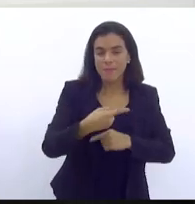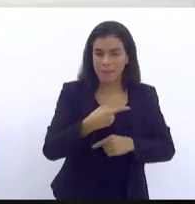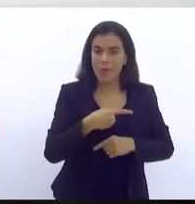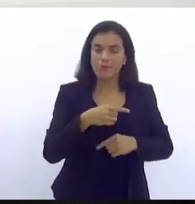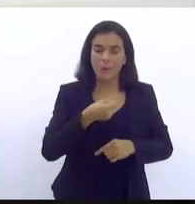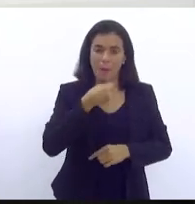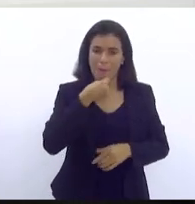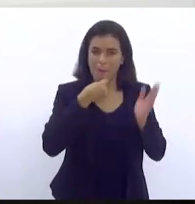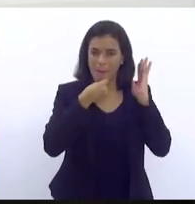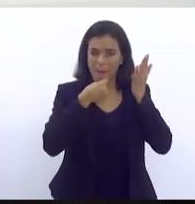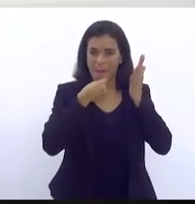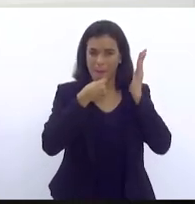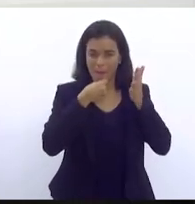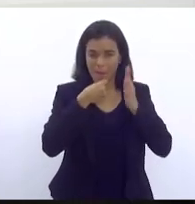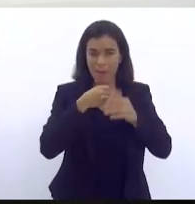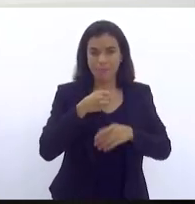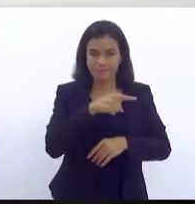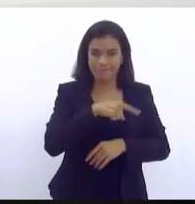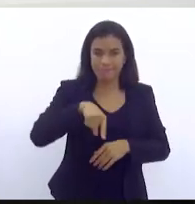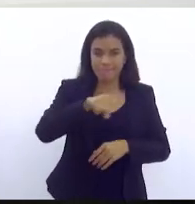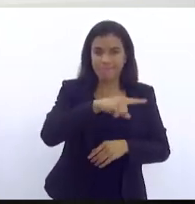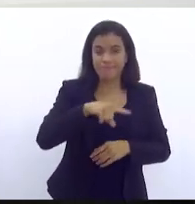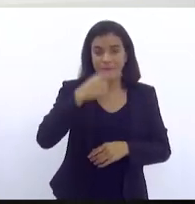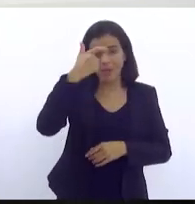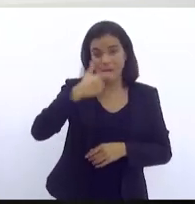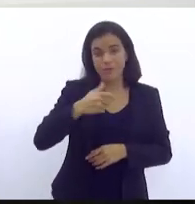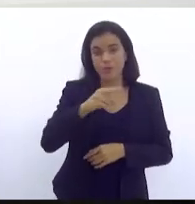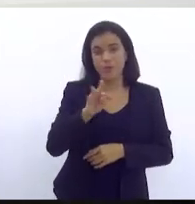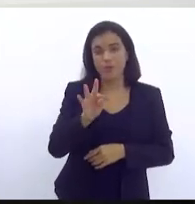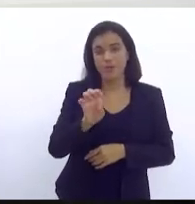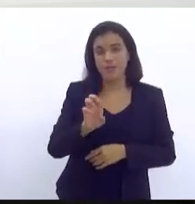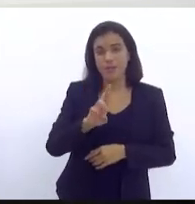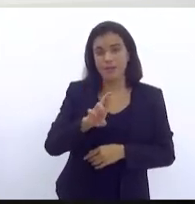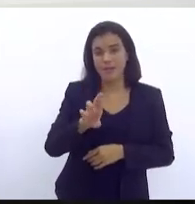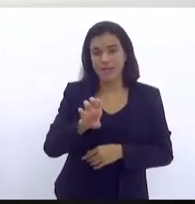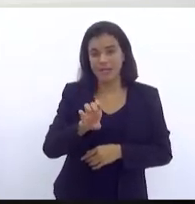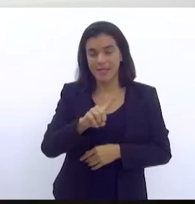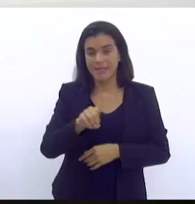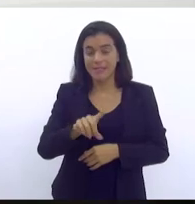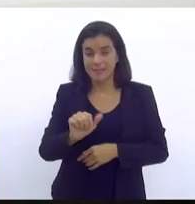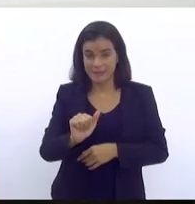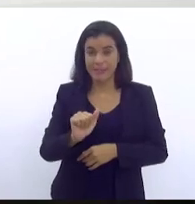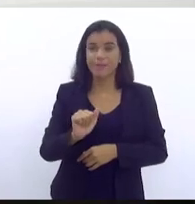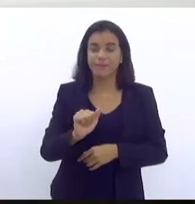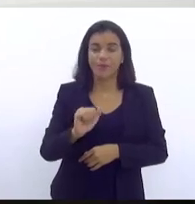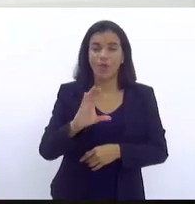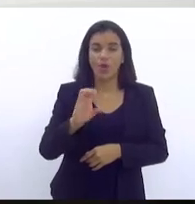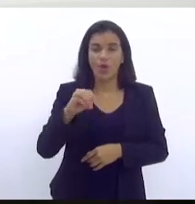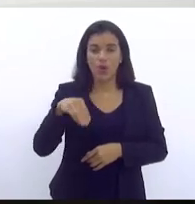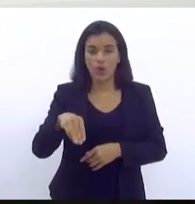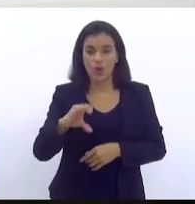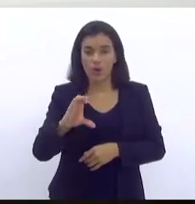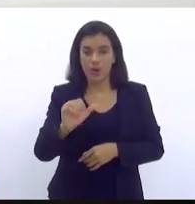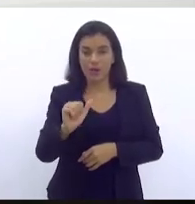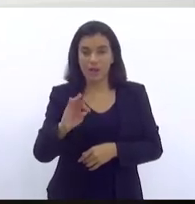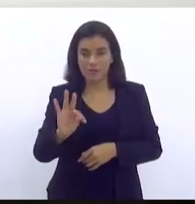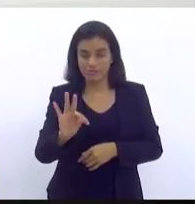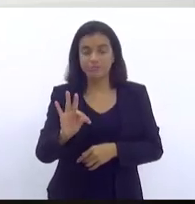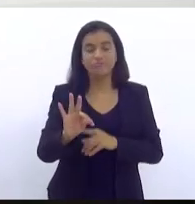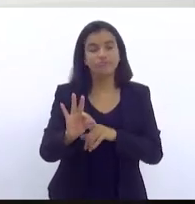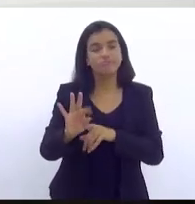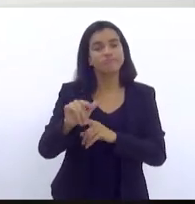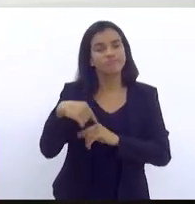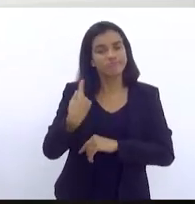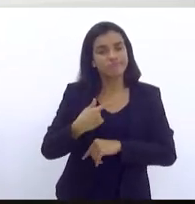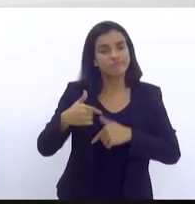no microfone então eu sou Teresa da comunidades catalisadoras comcat que é a organização que realiza a gestão da